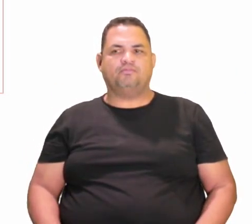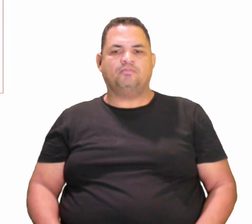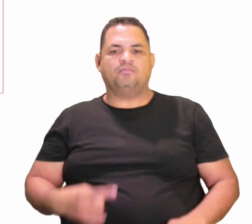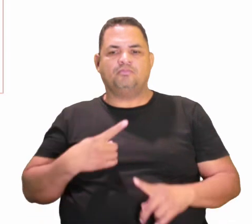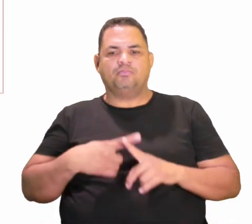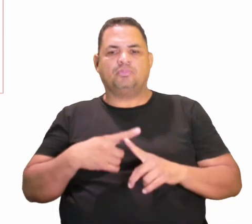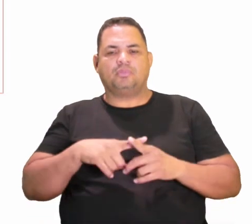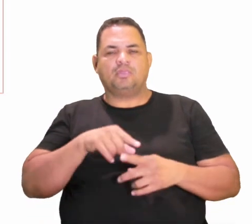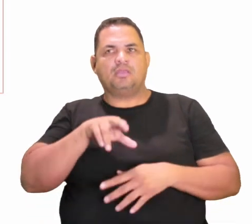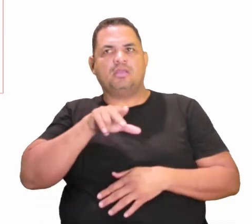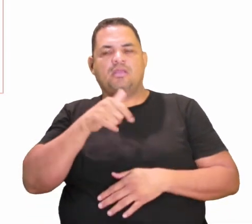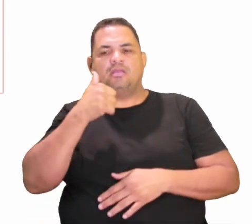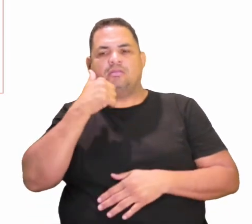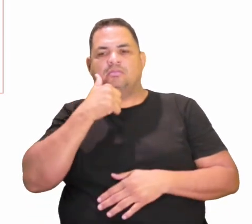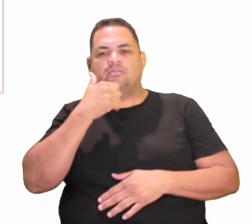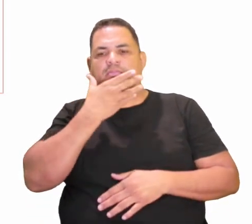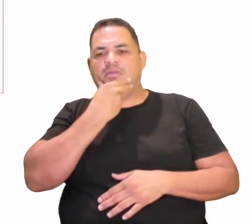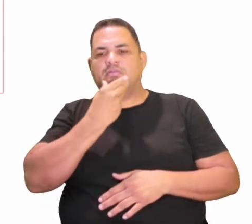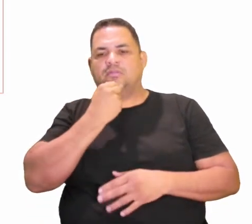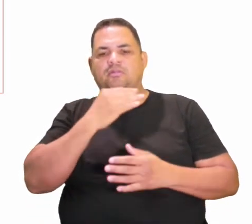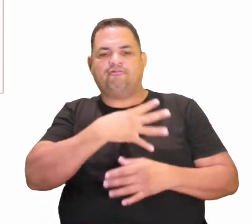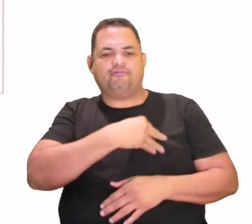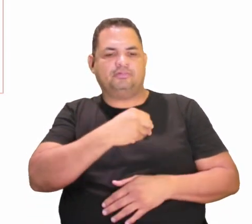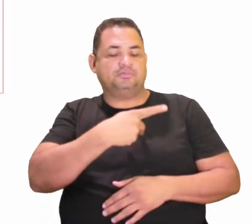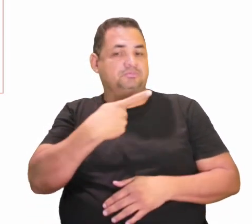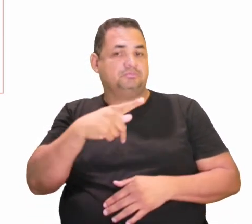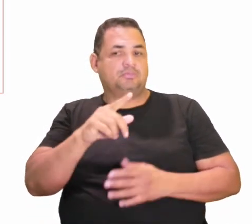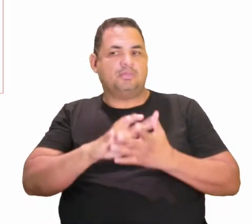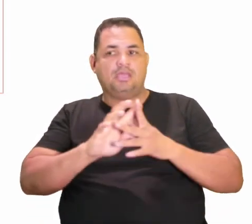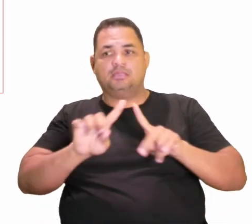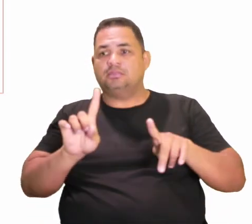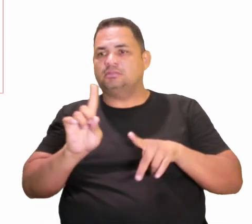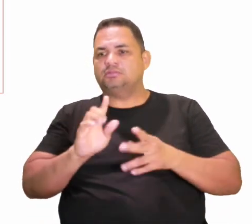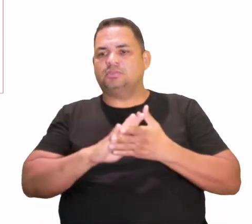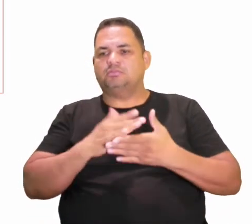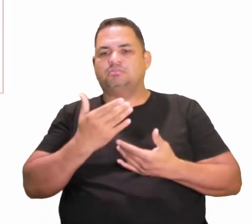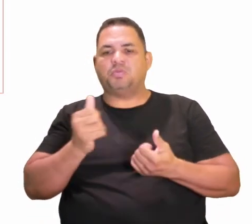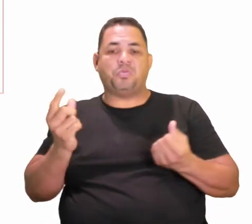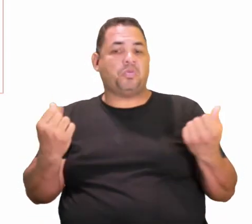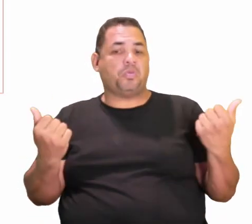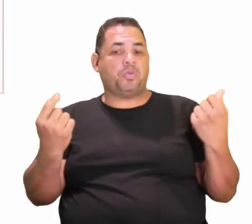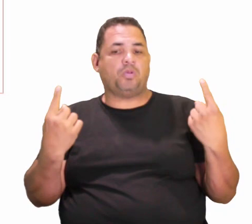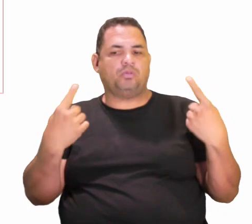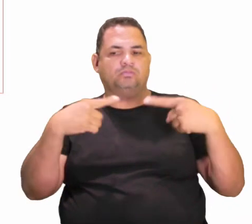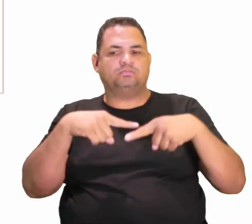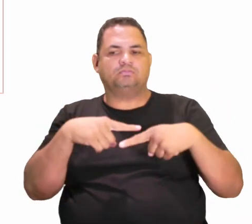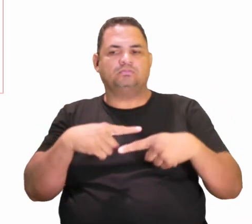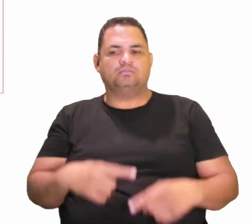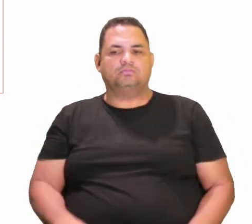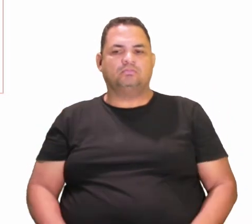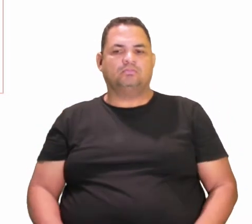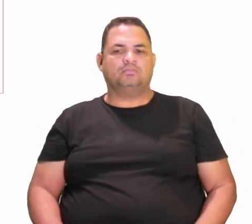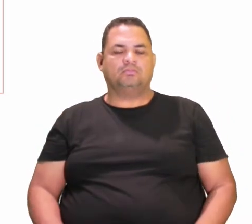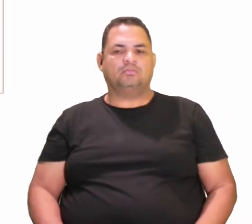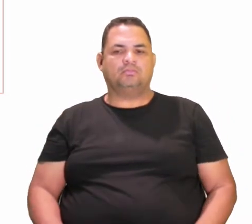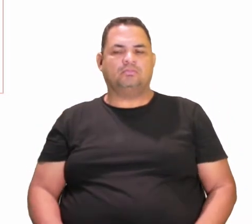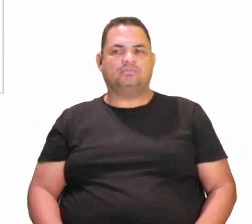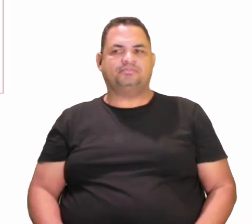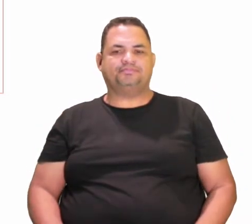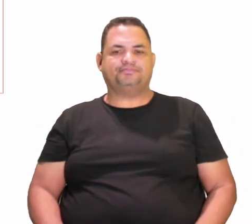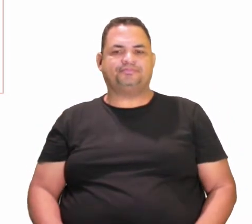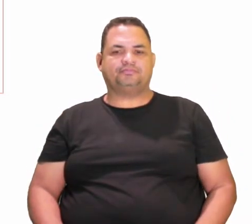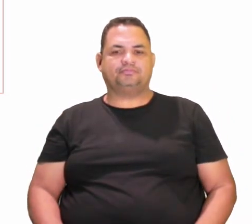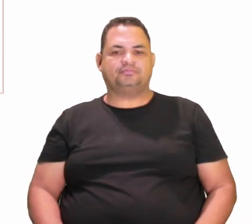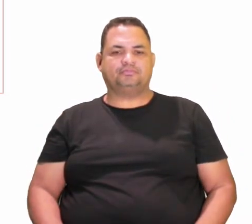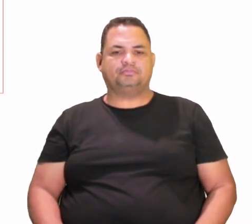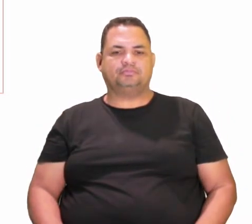porque o seu irmão, ele é filho da sua mãe, porém não é filho do seu pai. Ou o contrário, o seu irmão é filho do seu pai, mas não é filho da